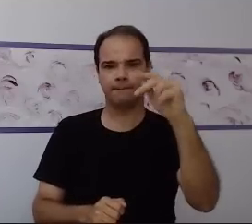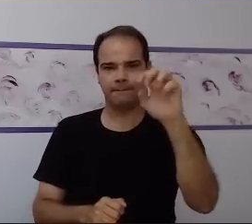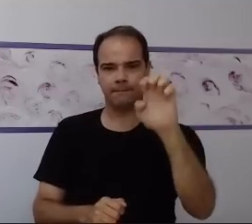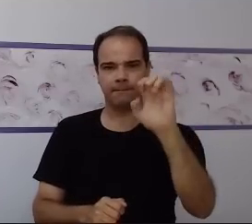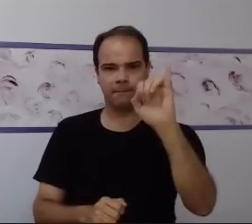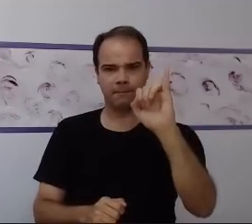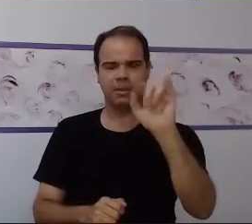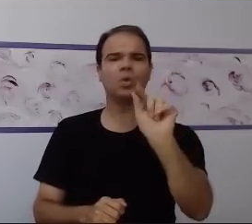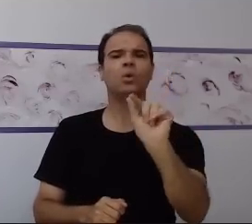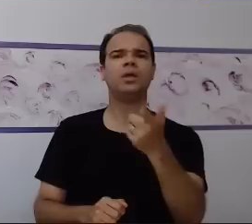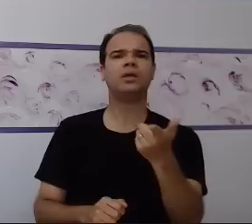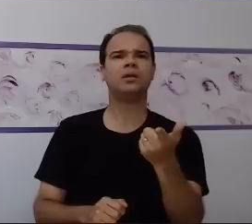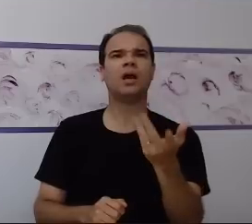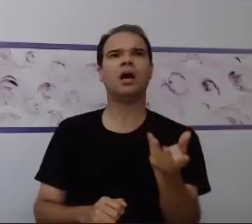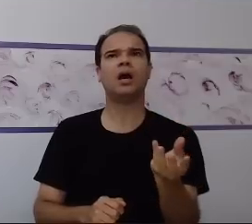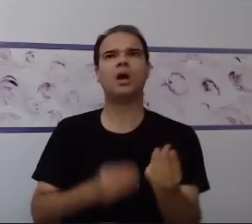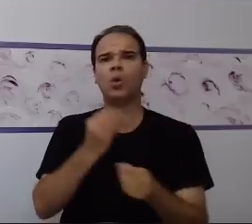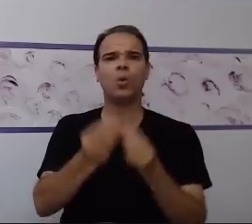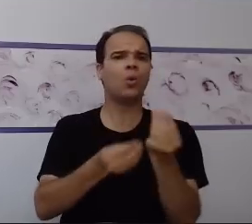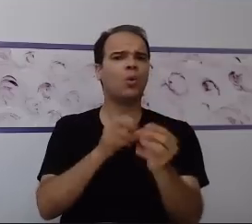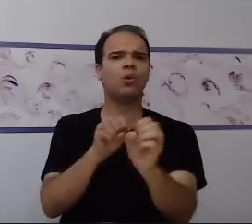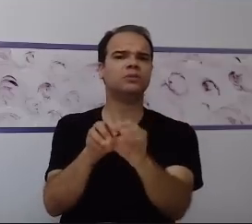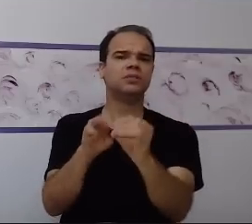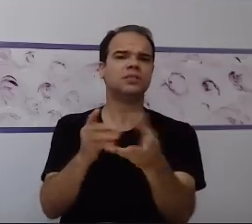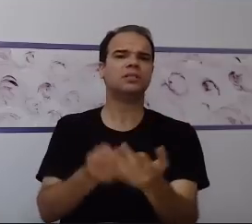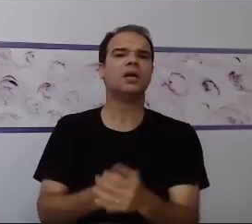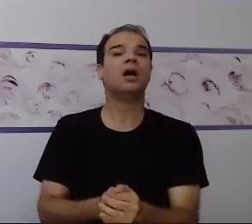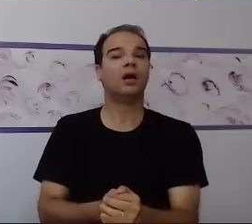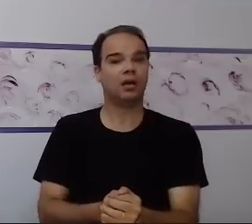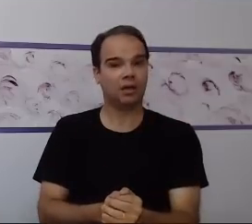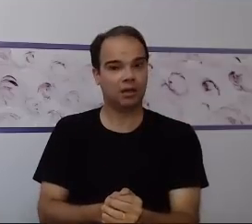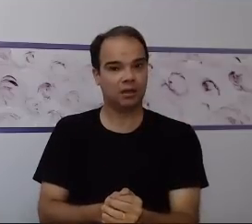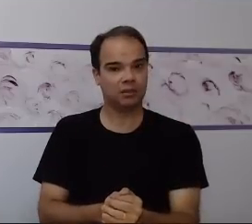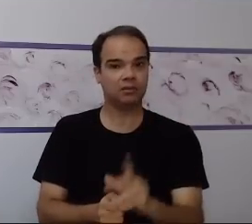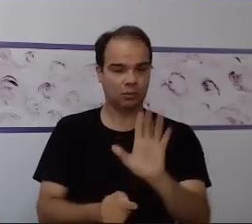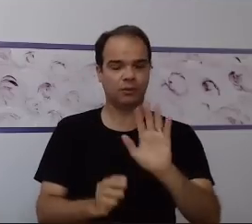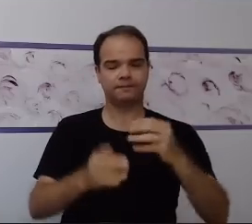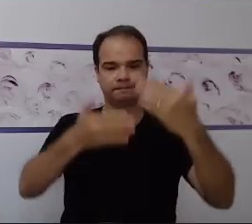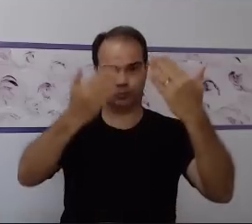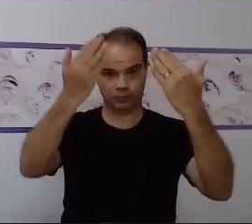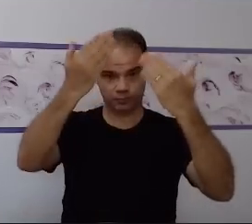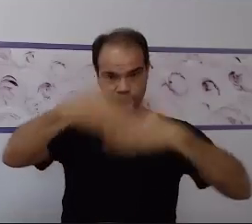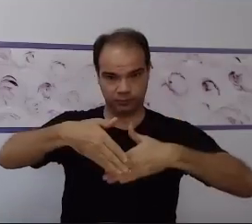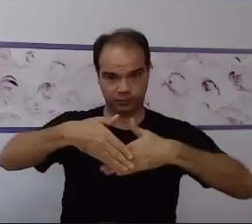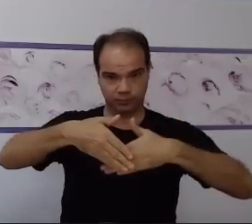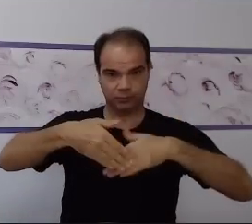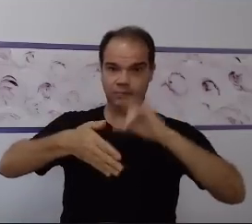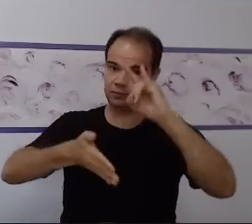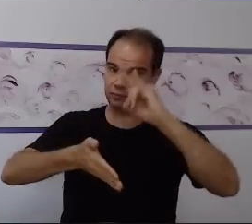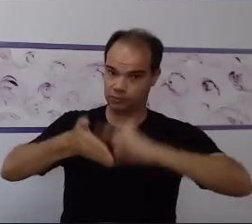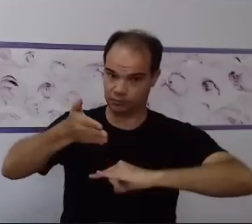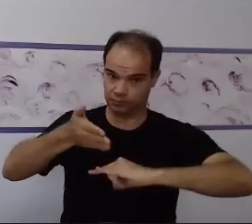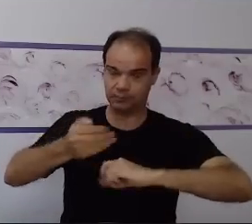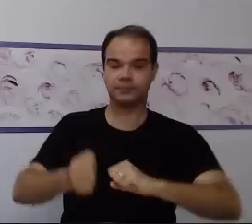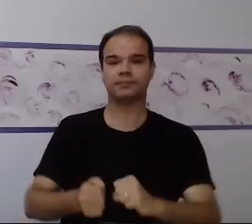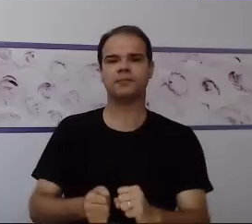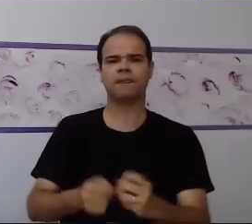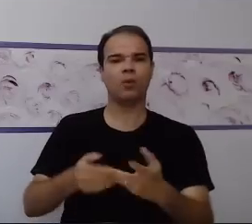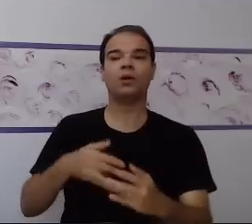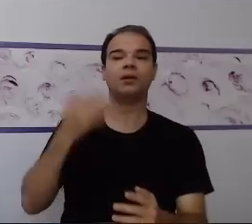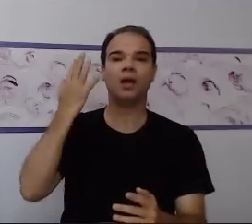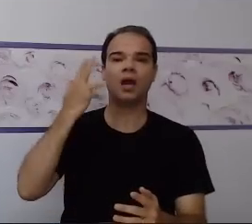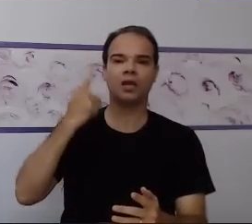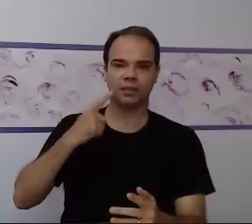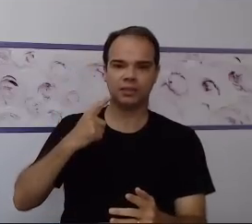A avaliação, a gente tem que desmistificar isso, gente. A avaliação, quando se fala de criança